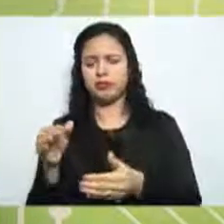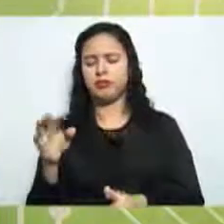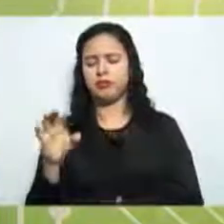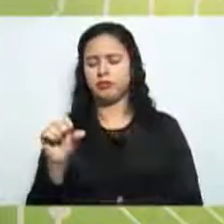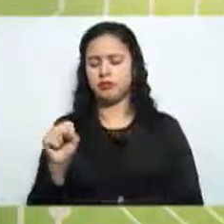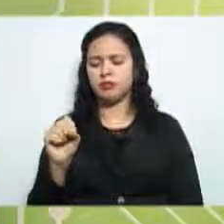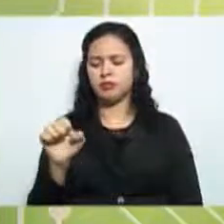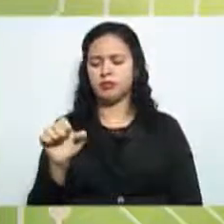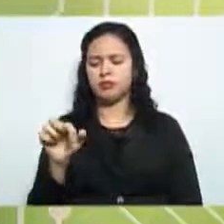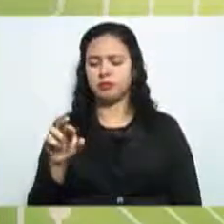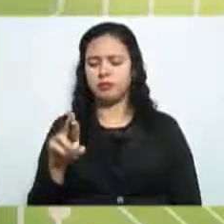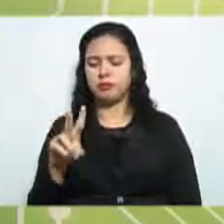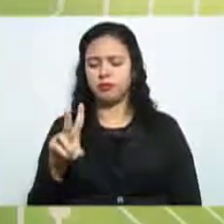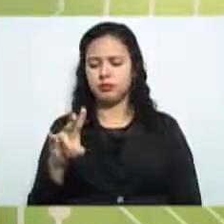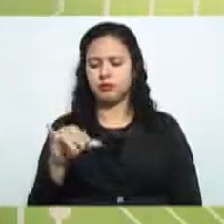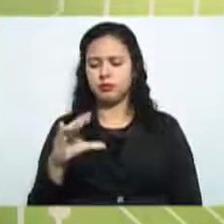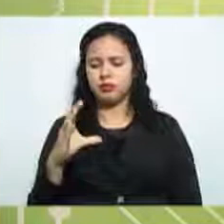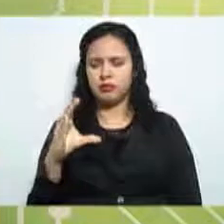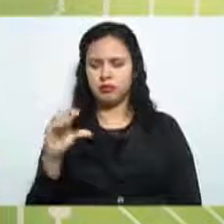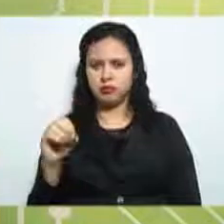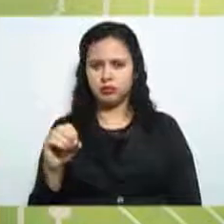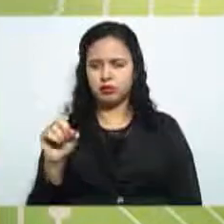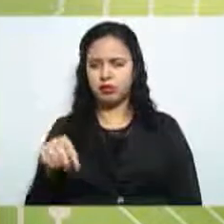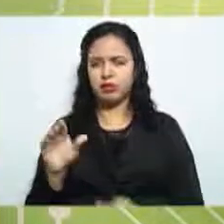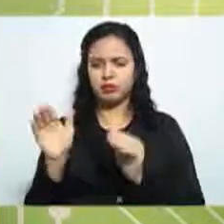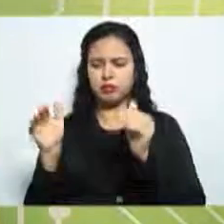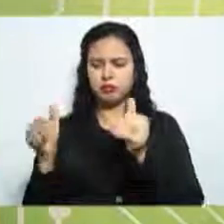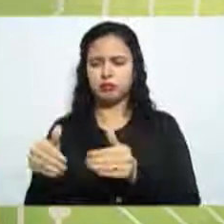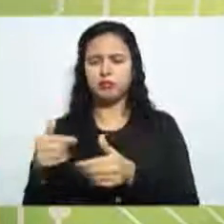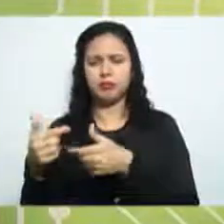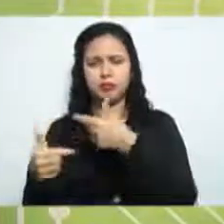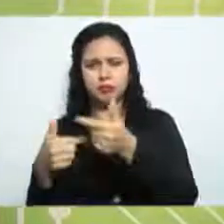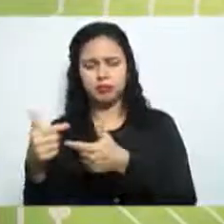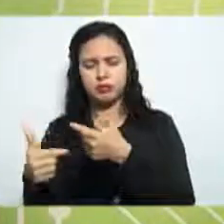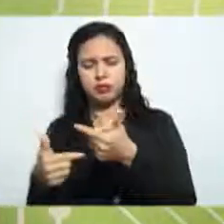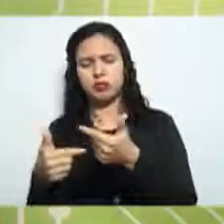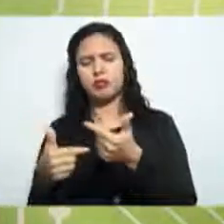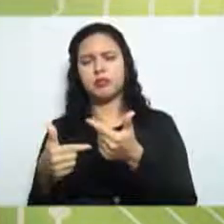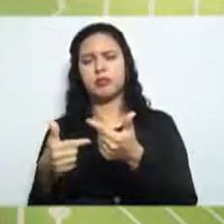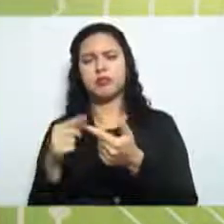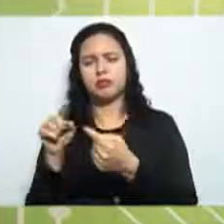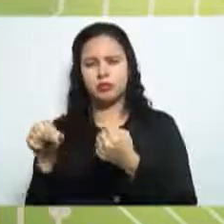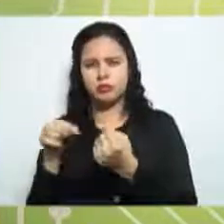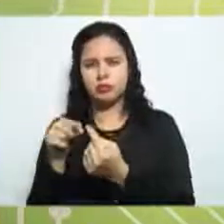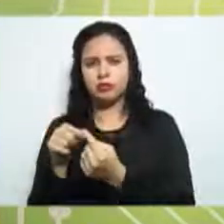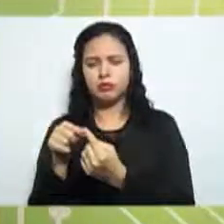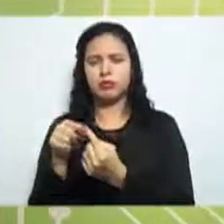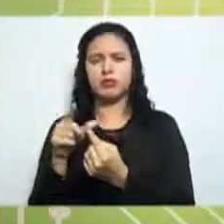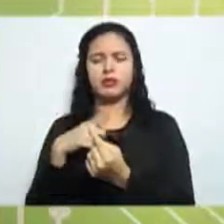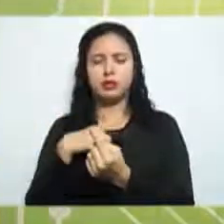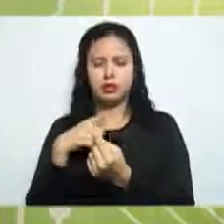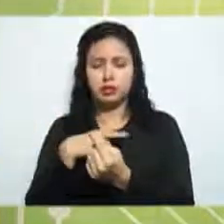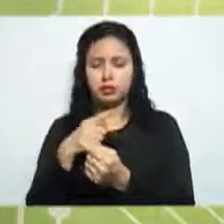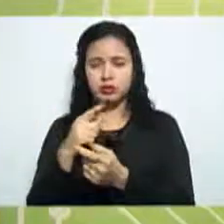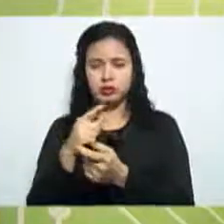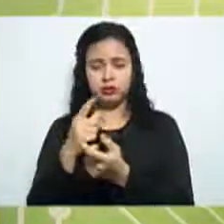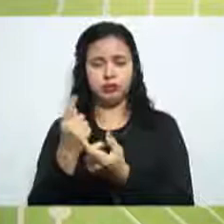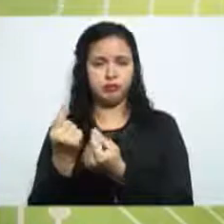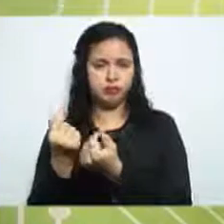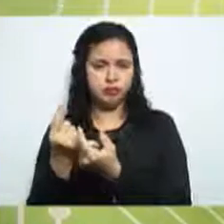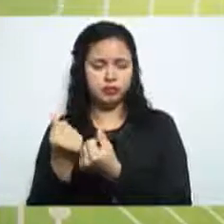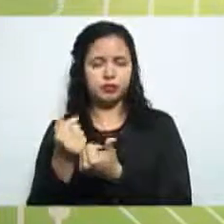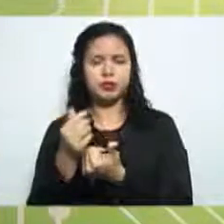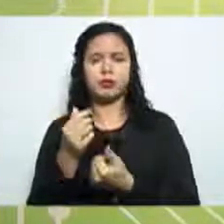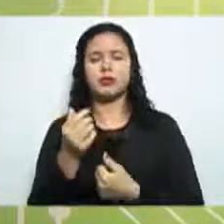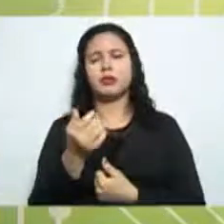prestações realmente de atividades que têm uma finalidade útil e têm uma existência econômica na nossa vida. A gente tem vários